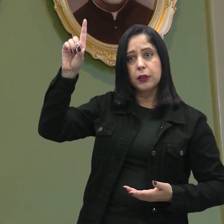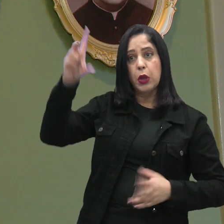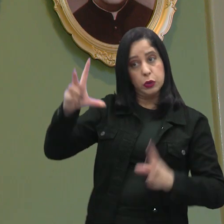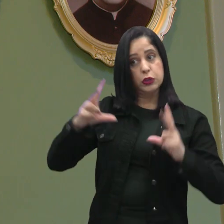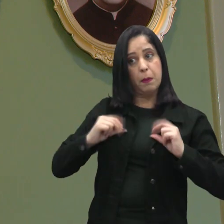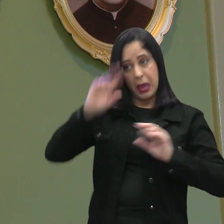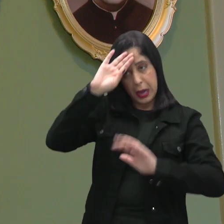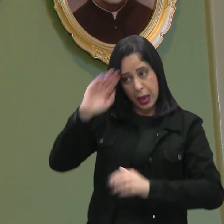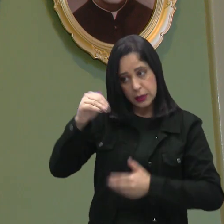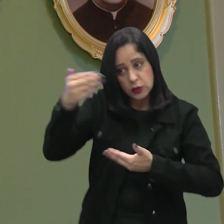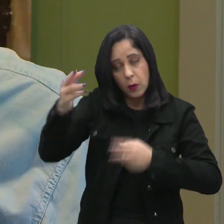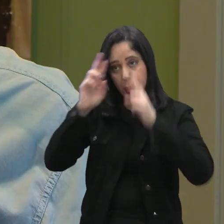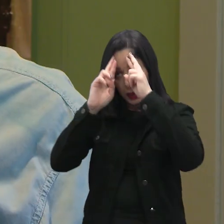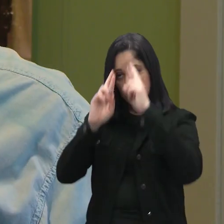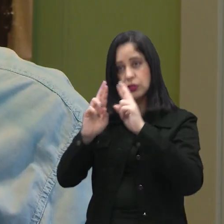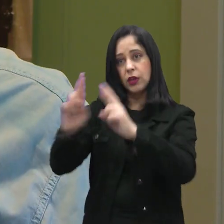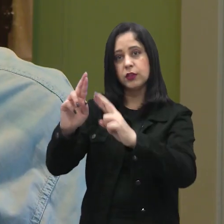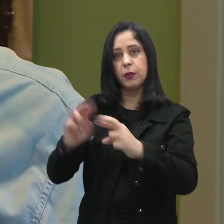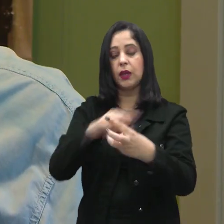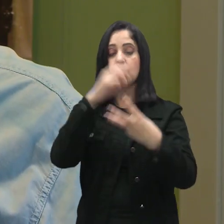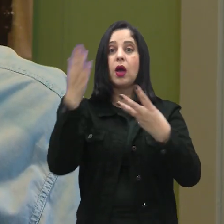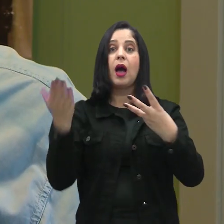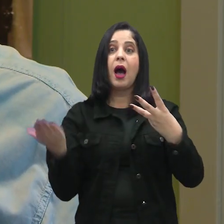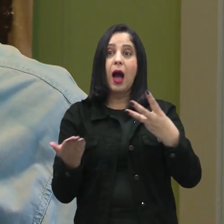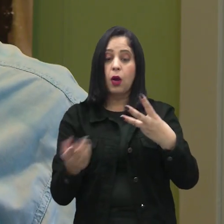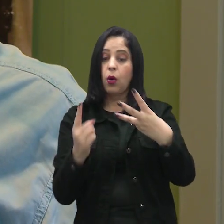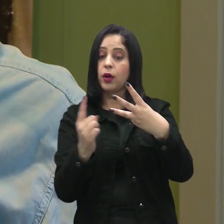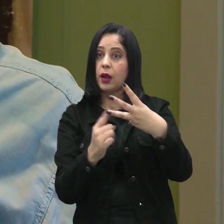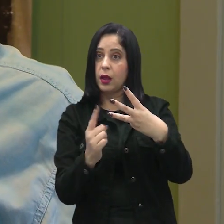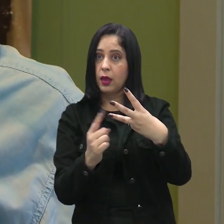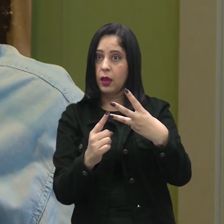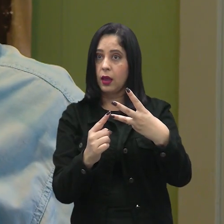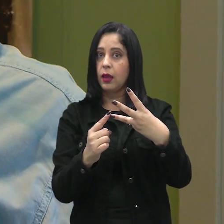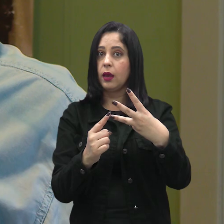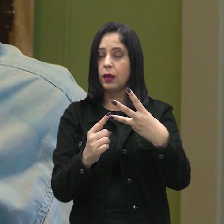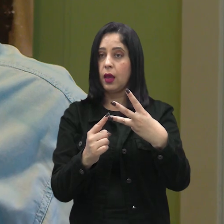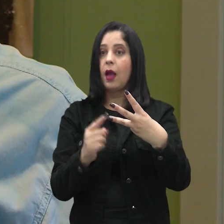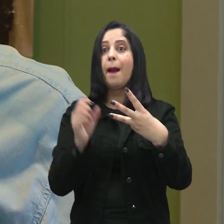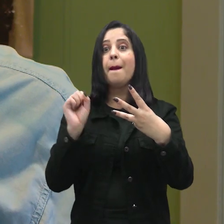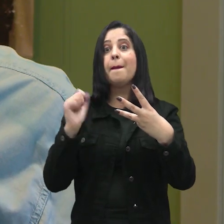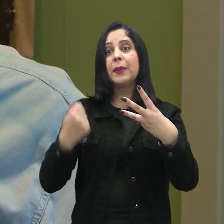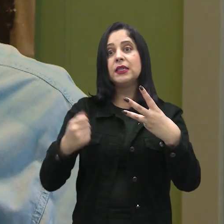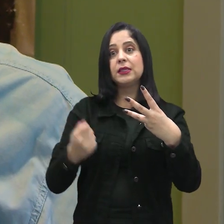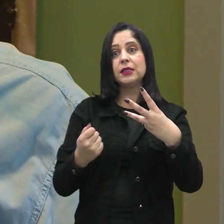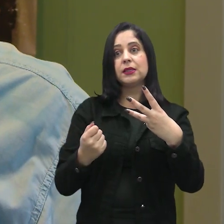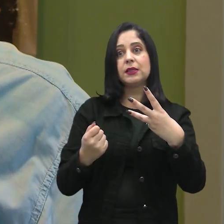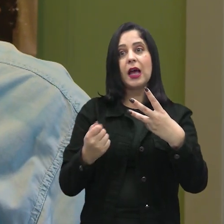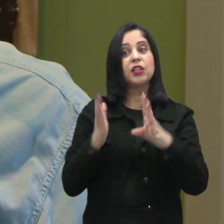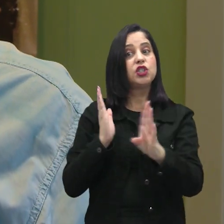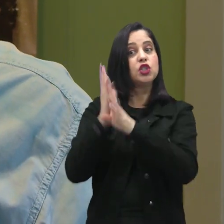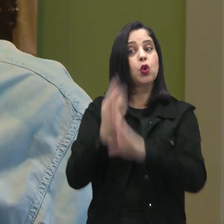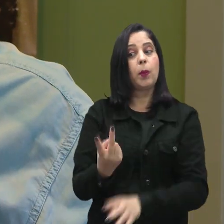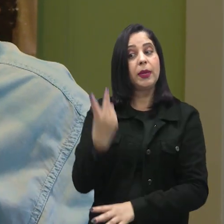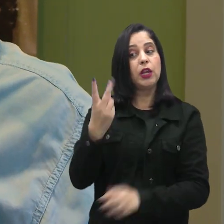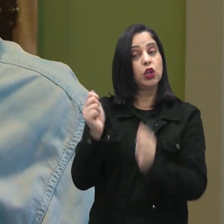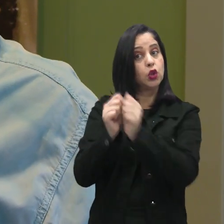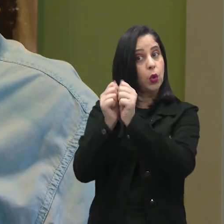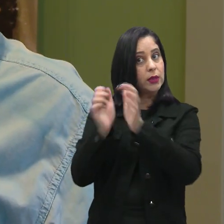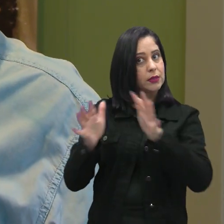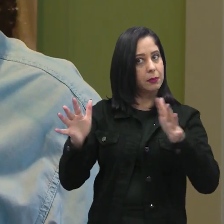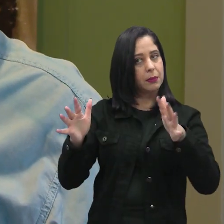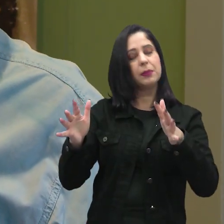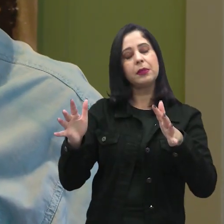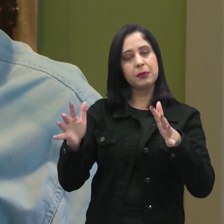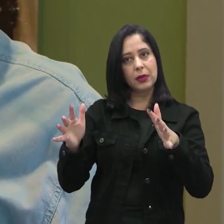não retrocede, ou seja, de fato ele está a caminho dos altares. Agora são necessários o reconhecimento de 2 milagres. Num primeiro